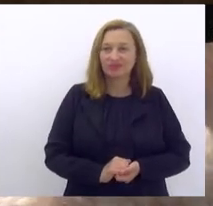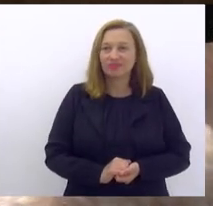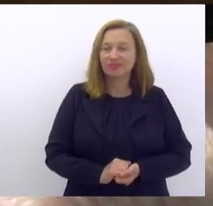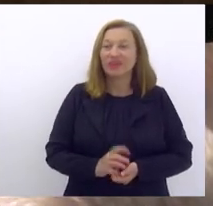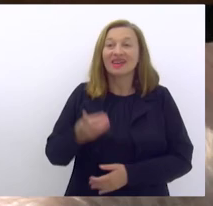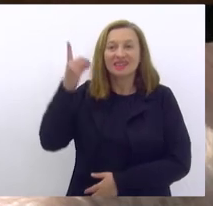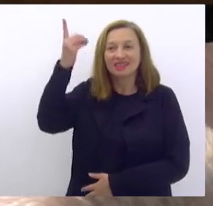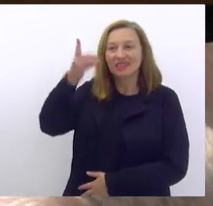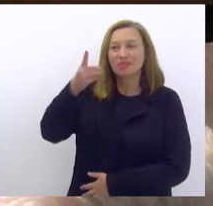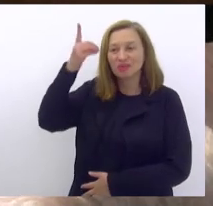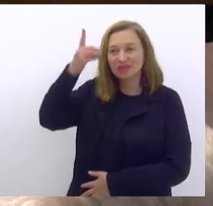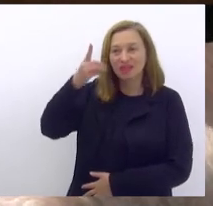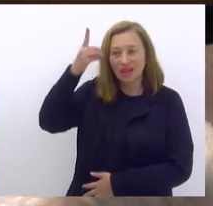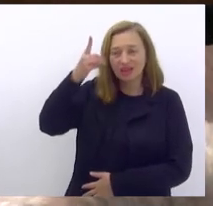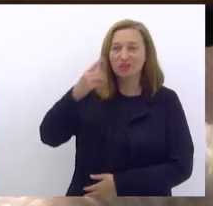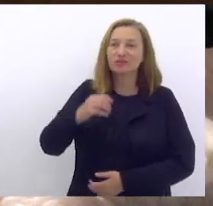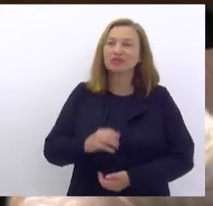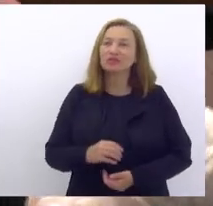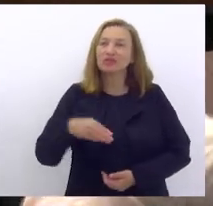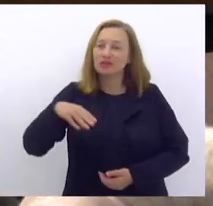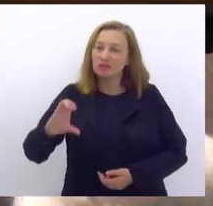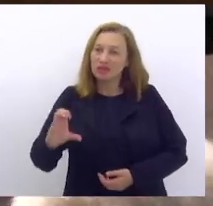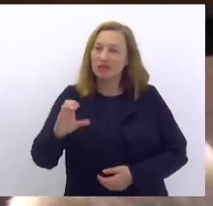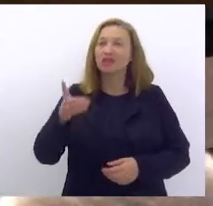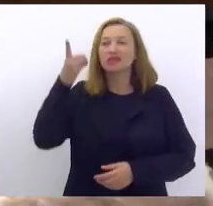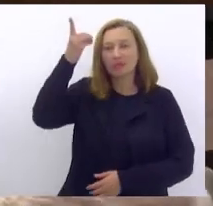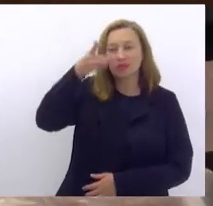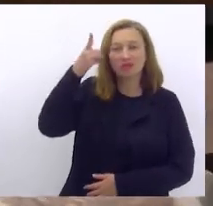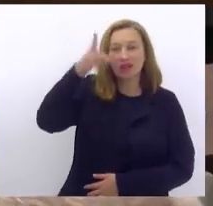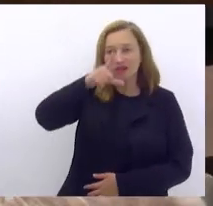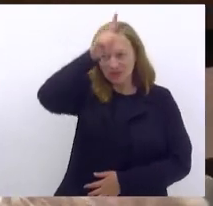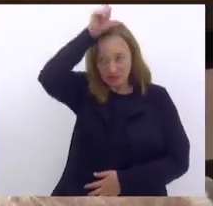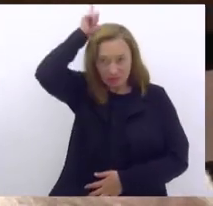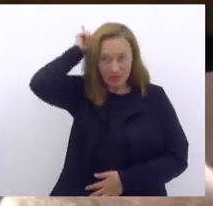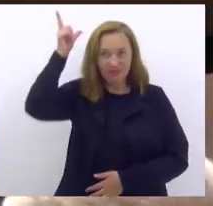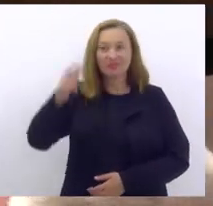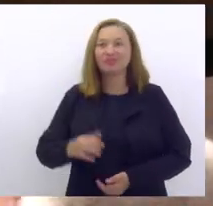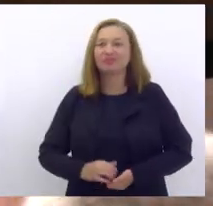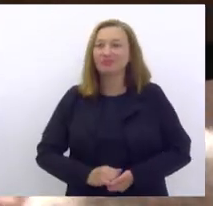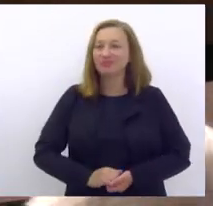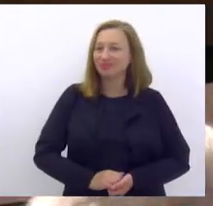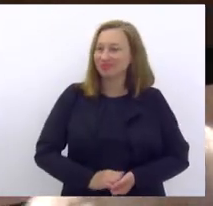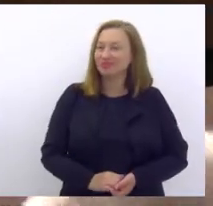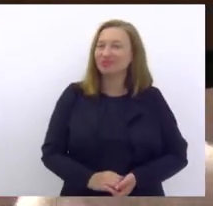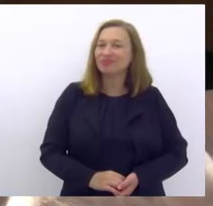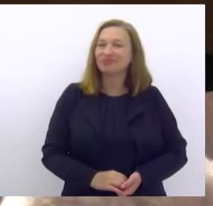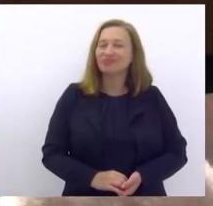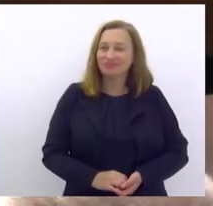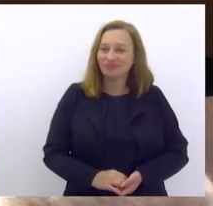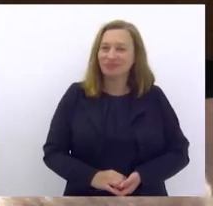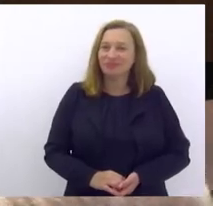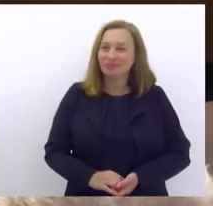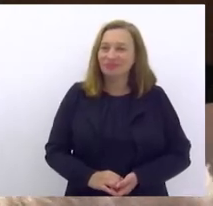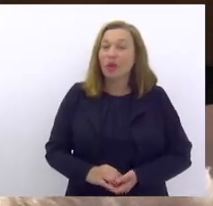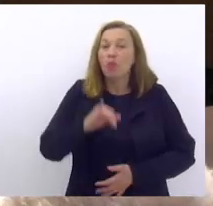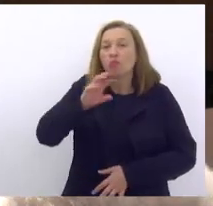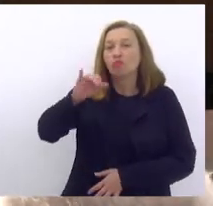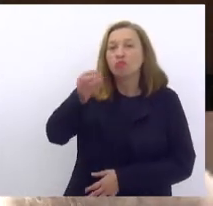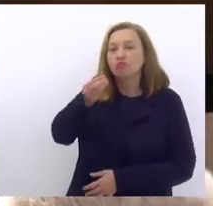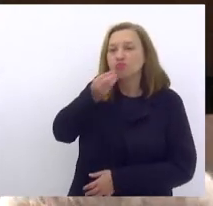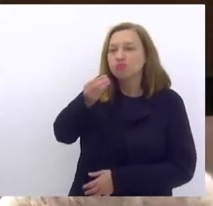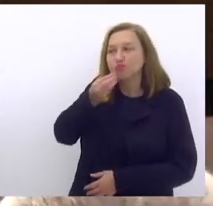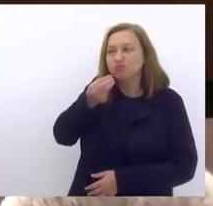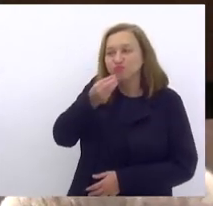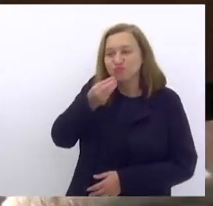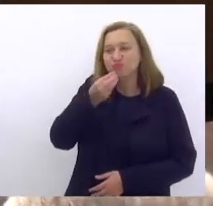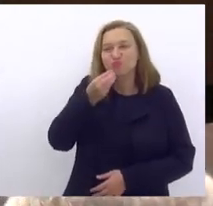deputado Carlos Mink e o deputado Luiz Paulo fizeram uma audiência pública, que houve oportunidade de